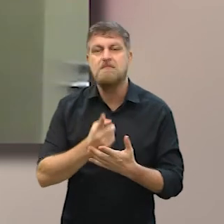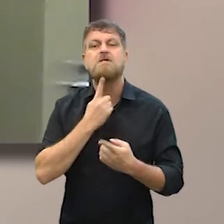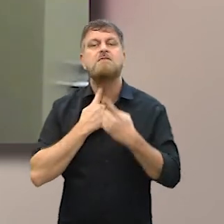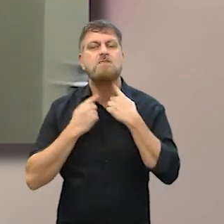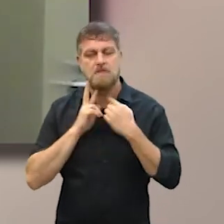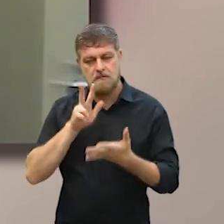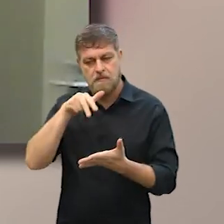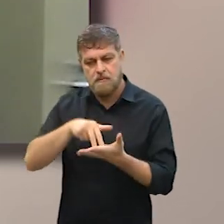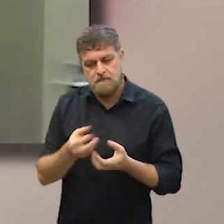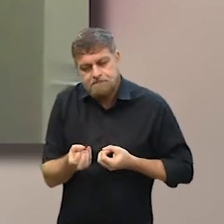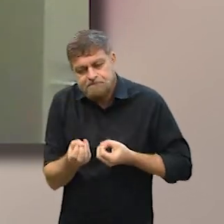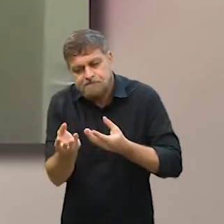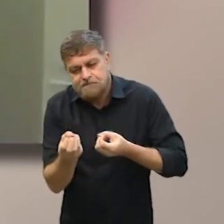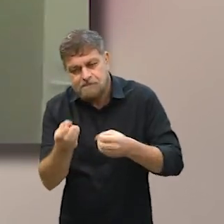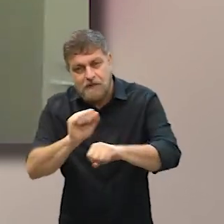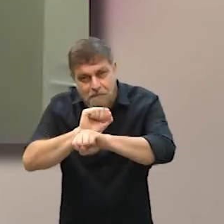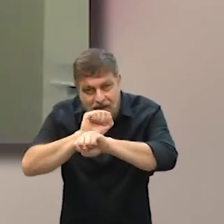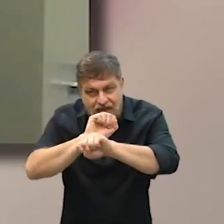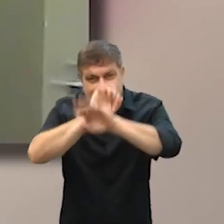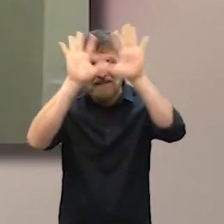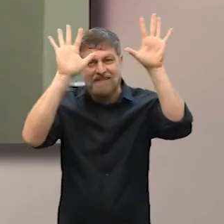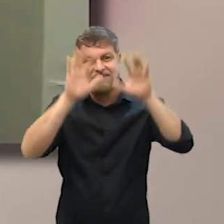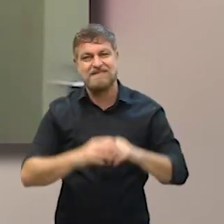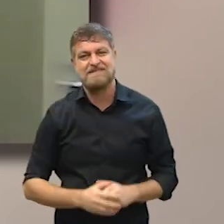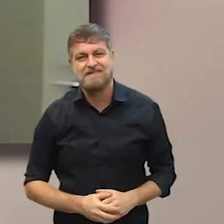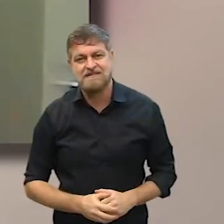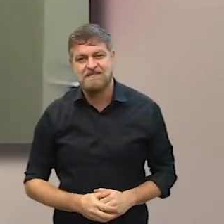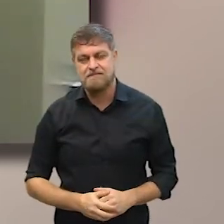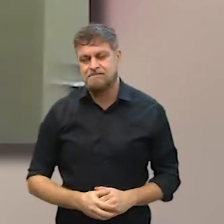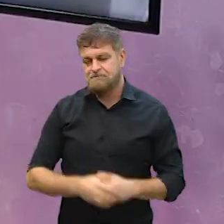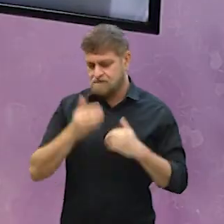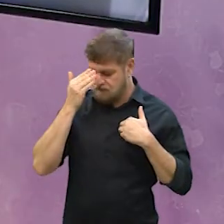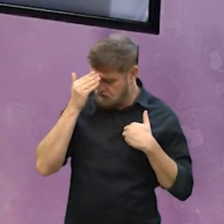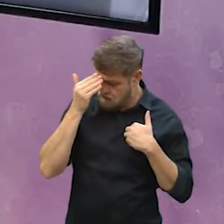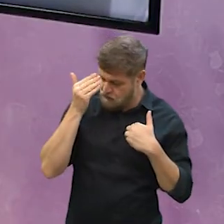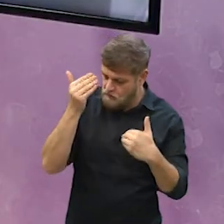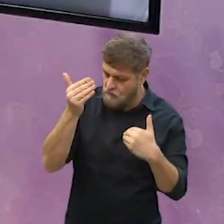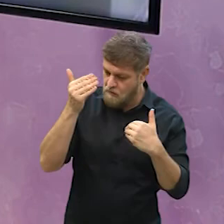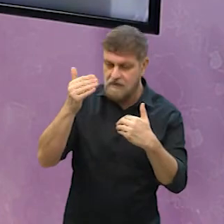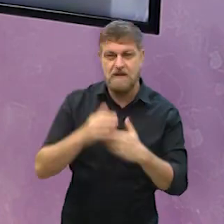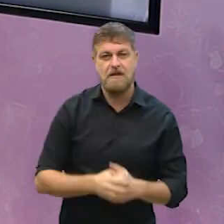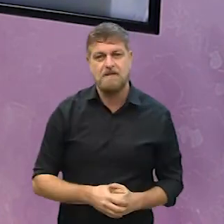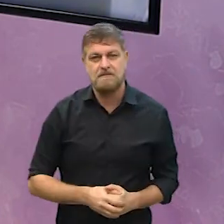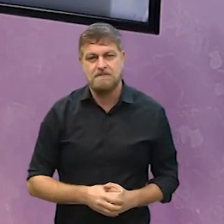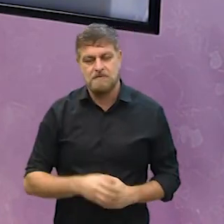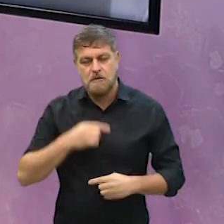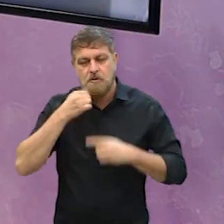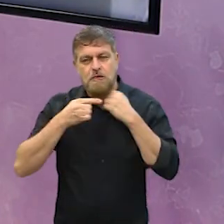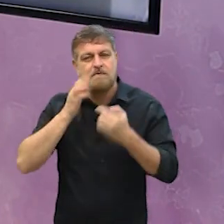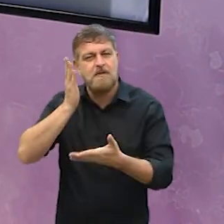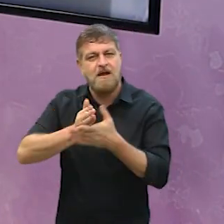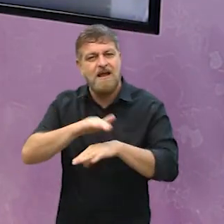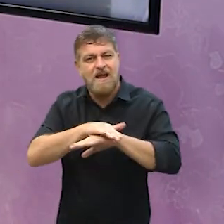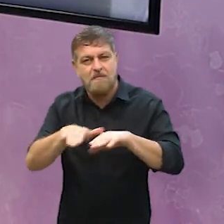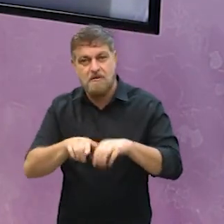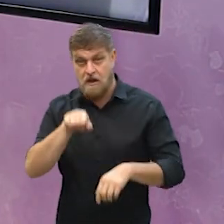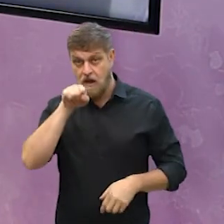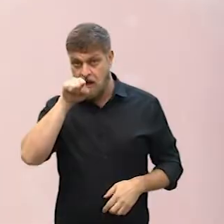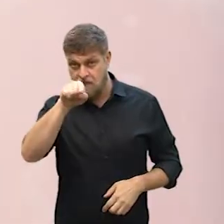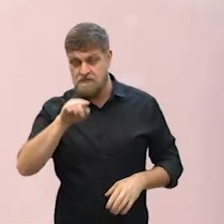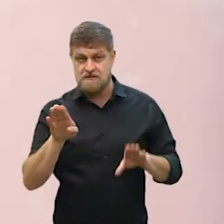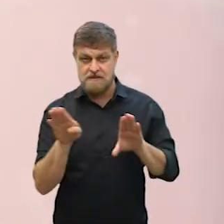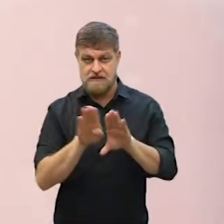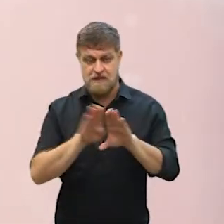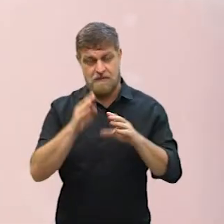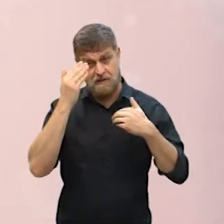gente tá sempre às ordens ainda que a gente puder tá ajudando a esclarecer a população Ricardo muito obrigada e para as